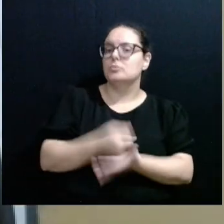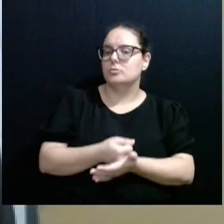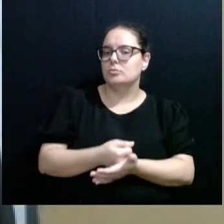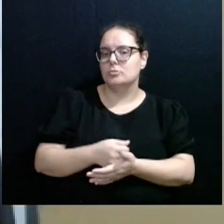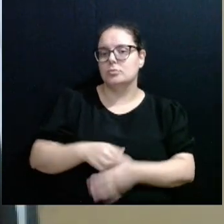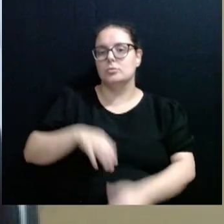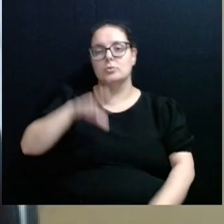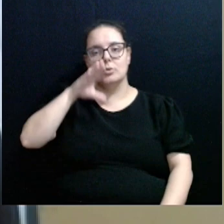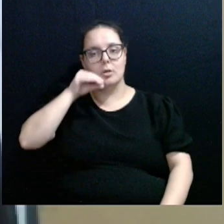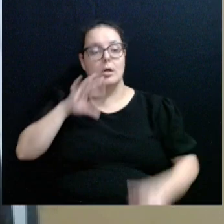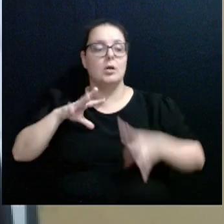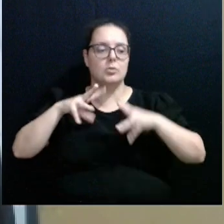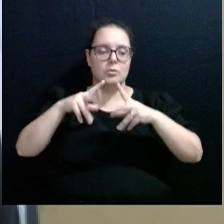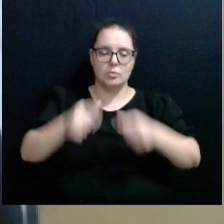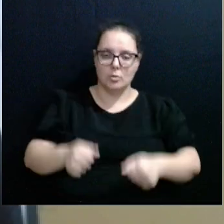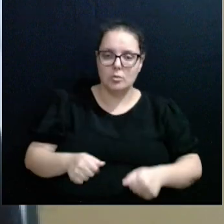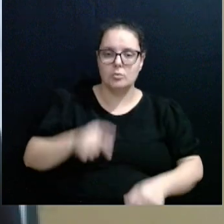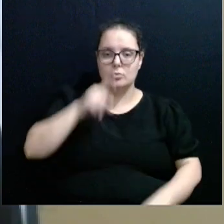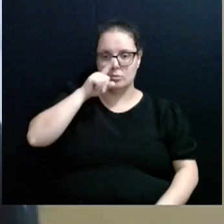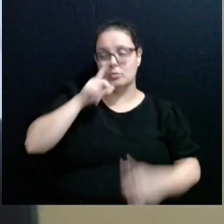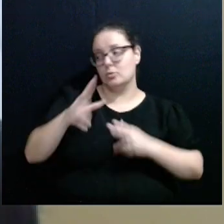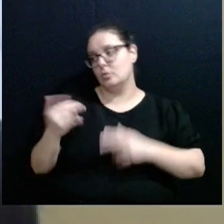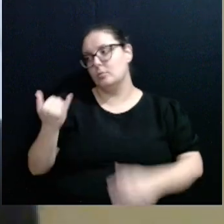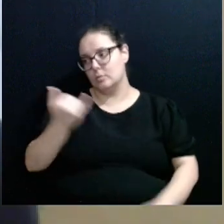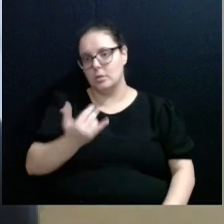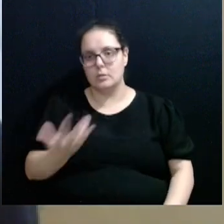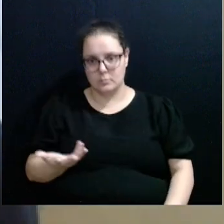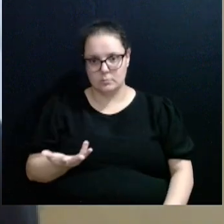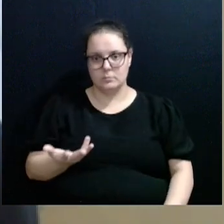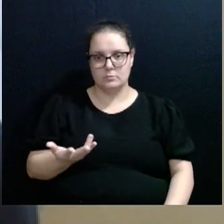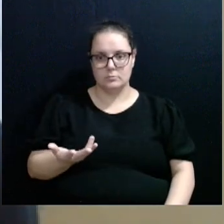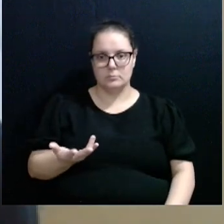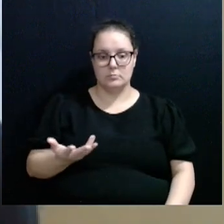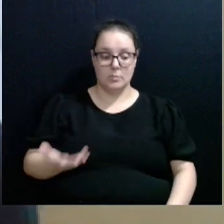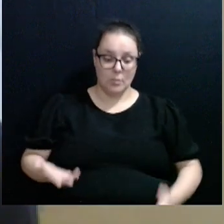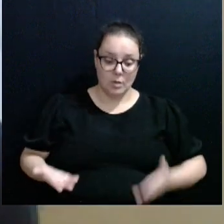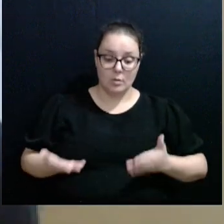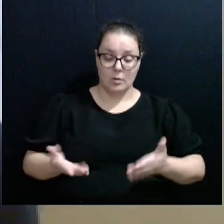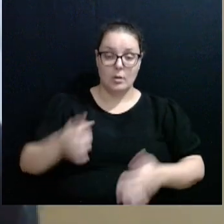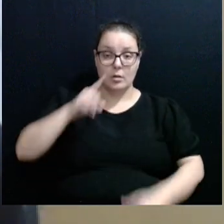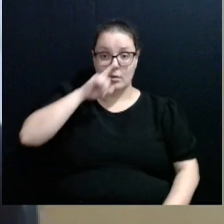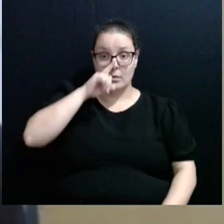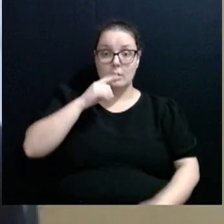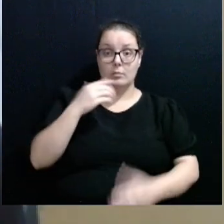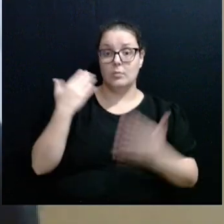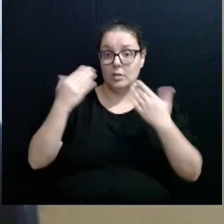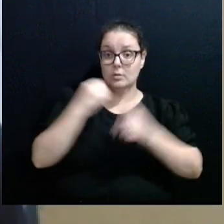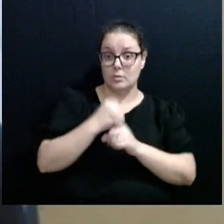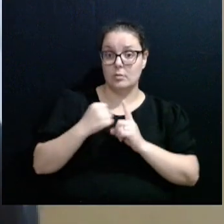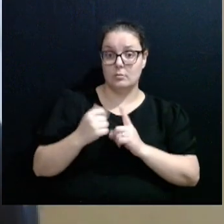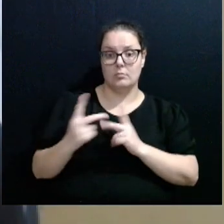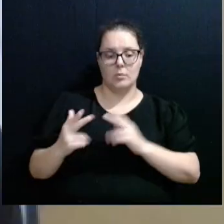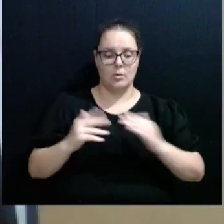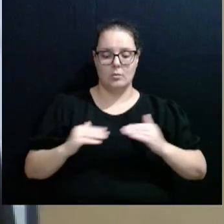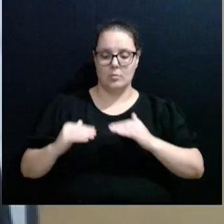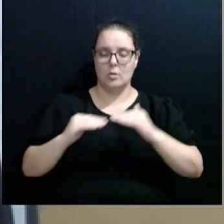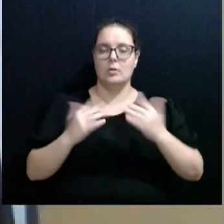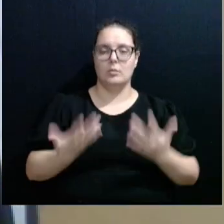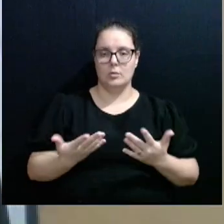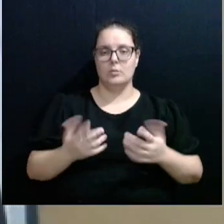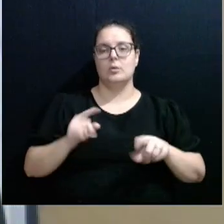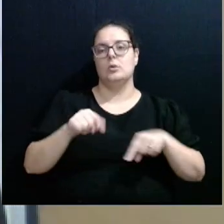riscos. E como você bem colocou, o risco psicossocial é colocado no mesmo patamar dos demais,